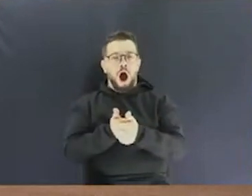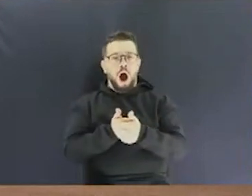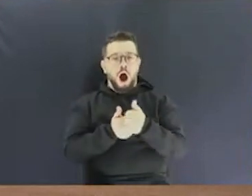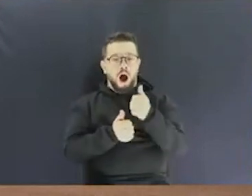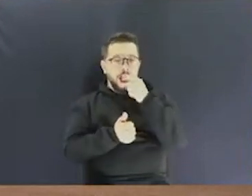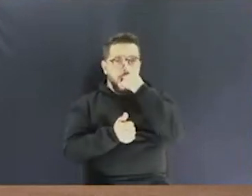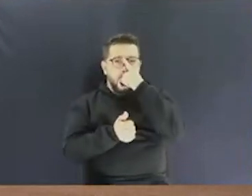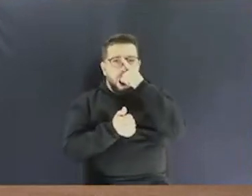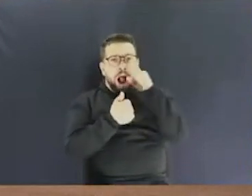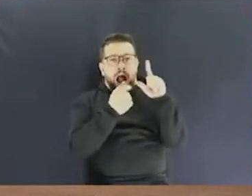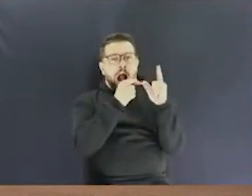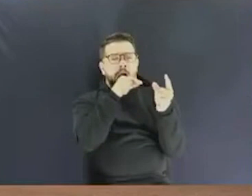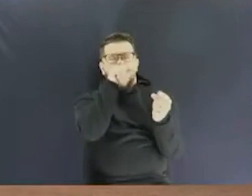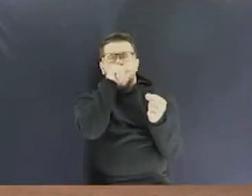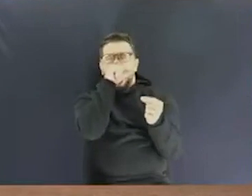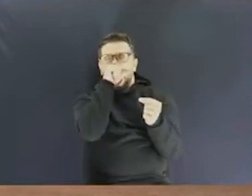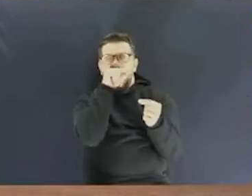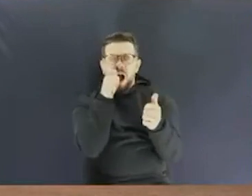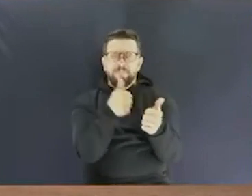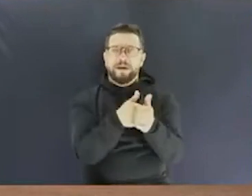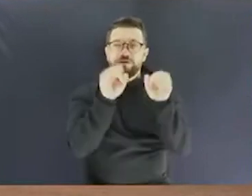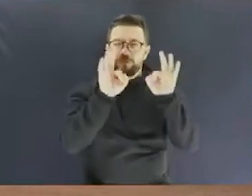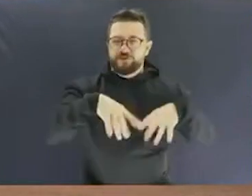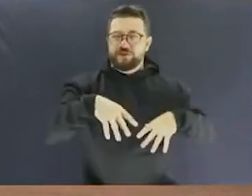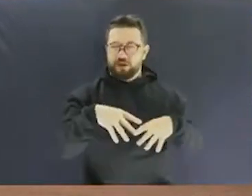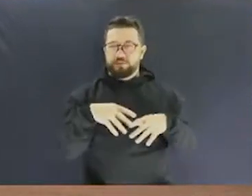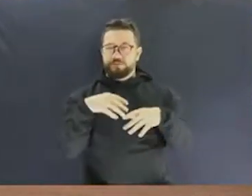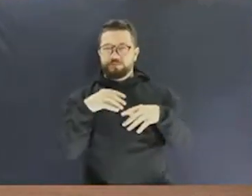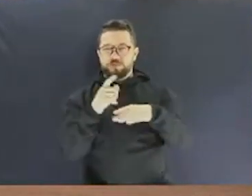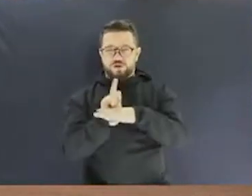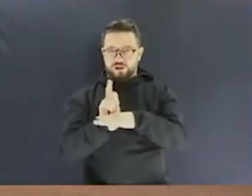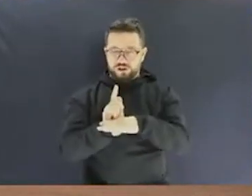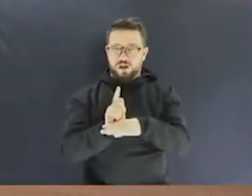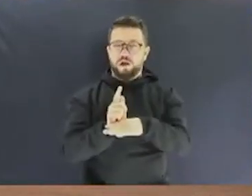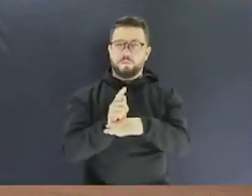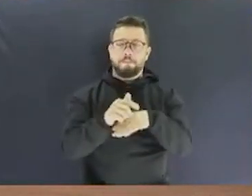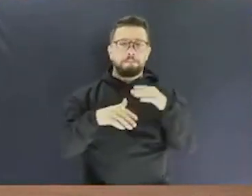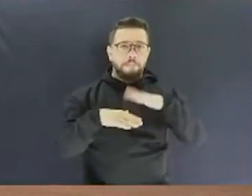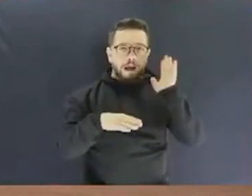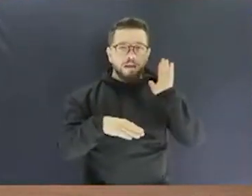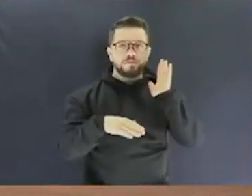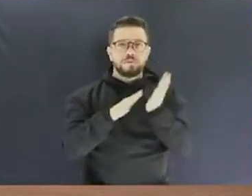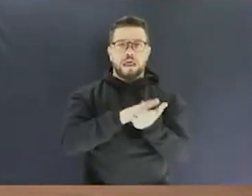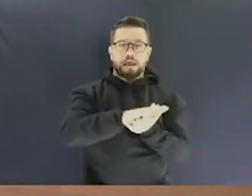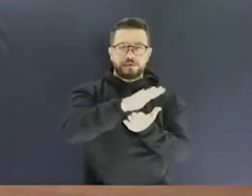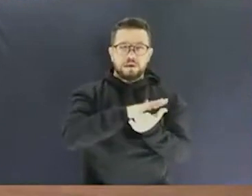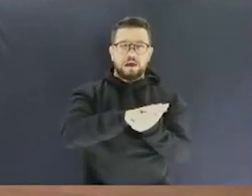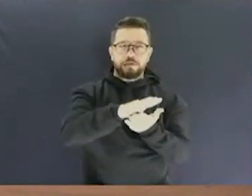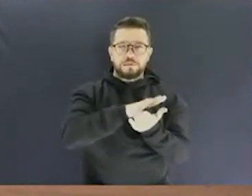e é esperado mesmo que essa meta caia. Então, gostaria de saber qual é a posição da gestão em relação a isso.